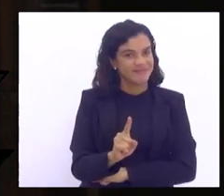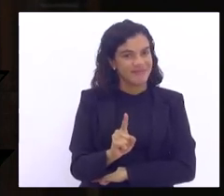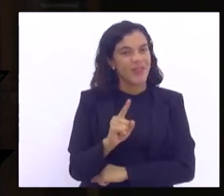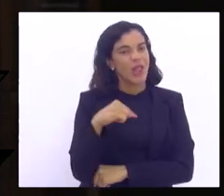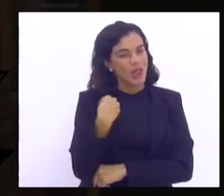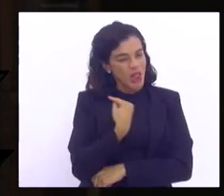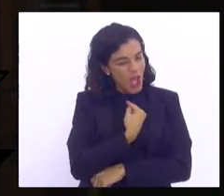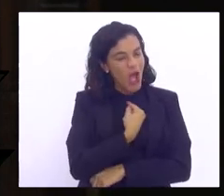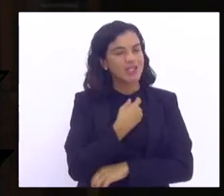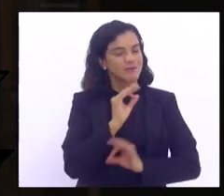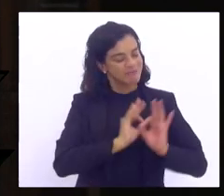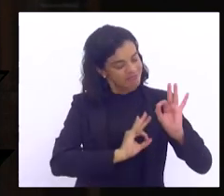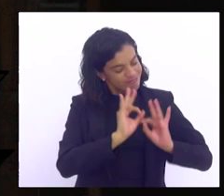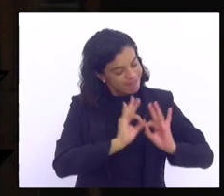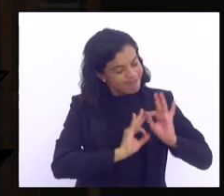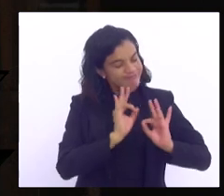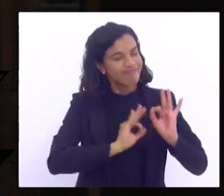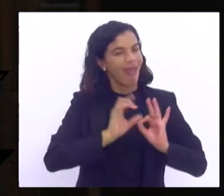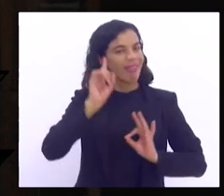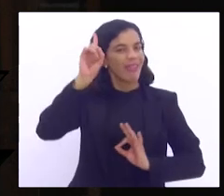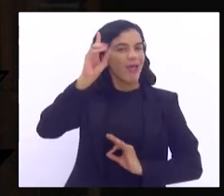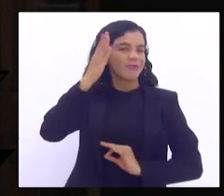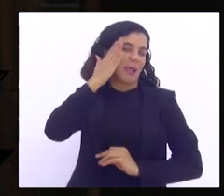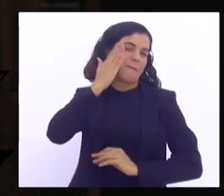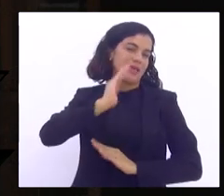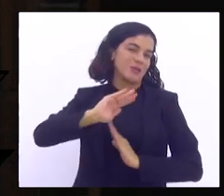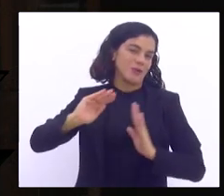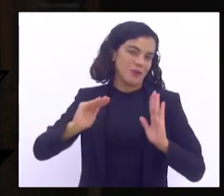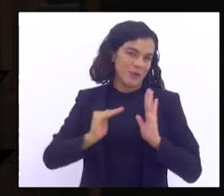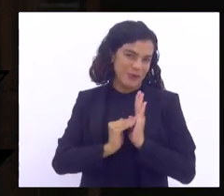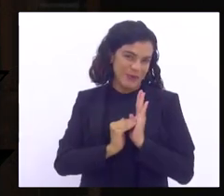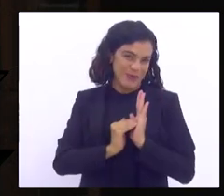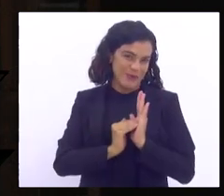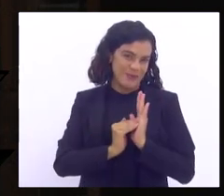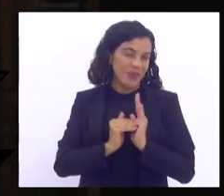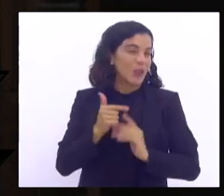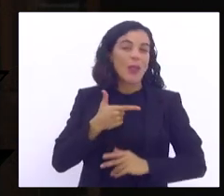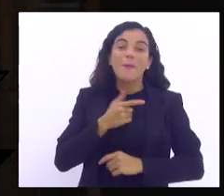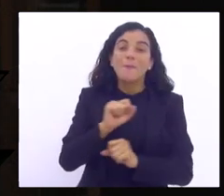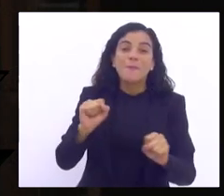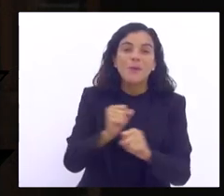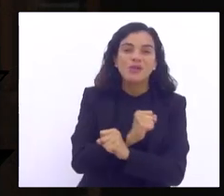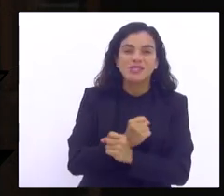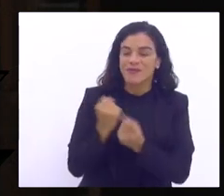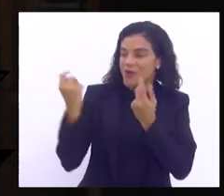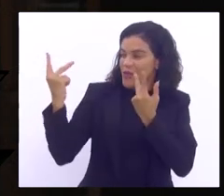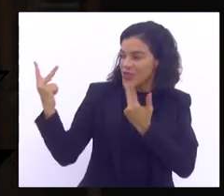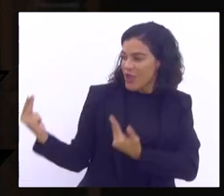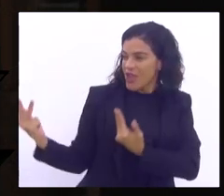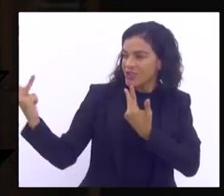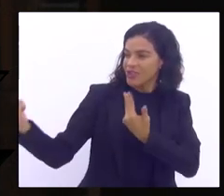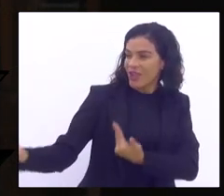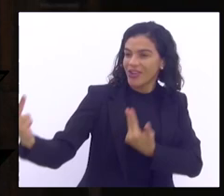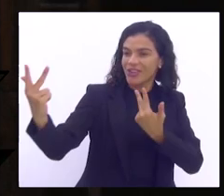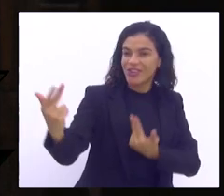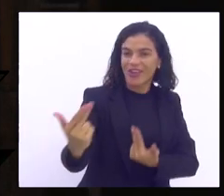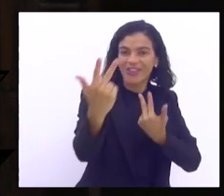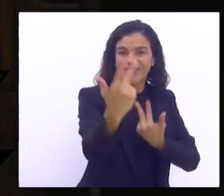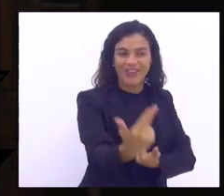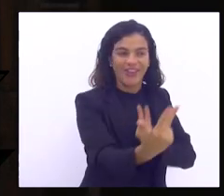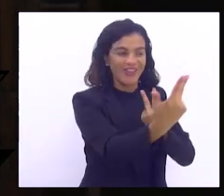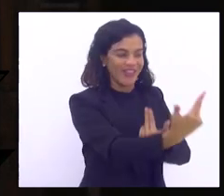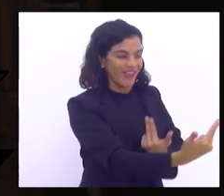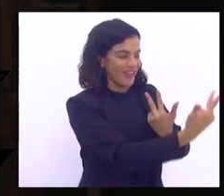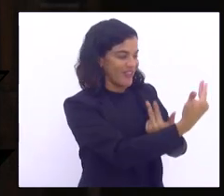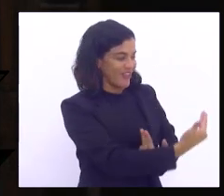Fomos programados. Nós somos irrepetíveis. Nunca apareceu no mundo alguém